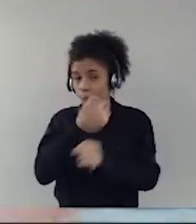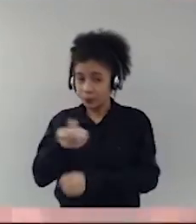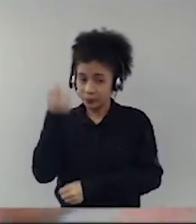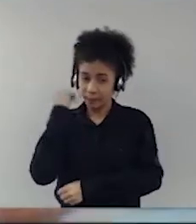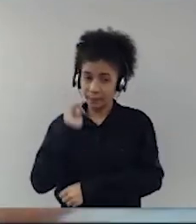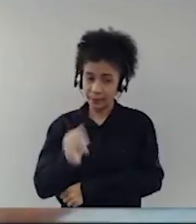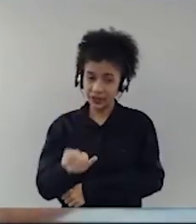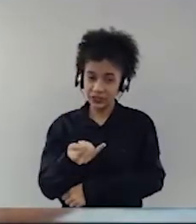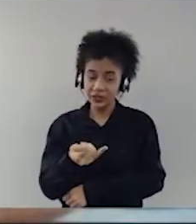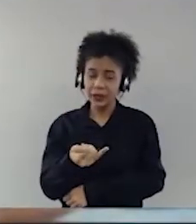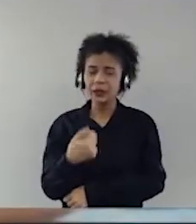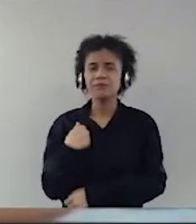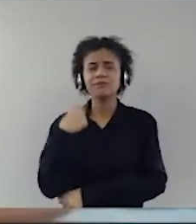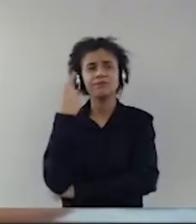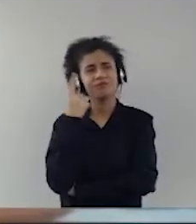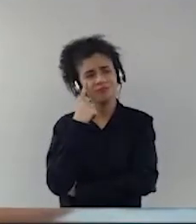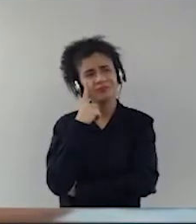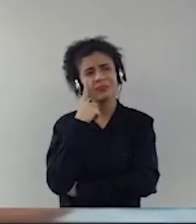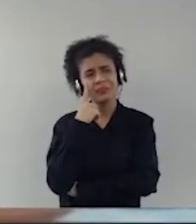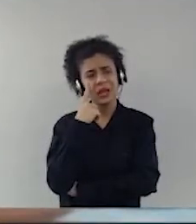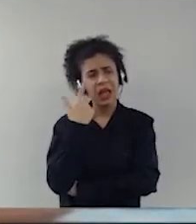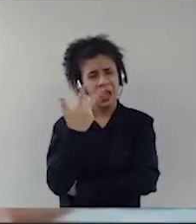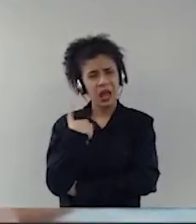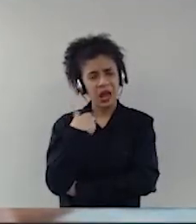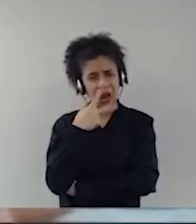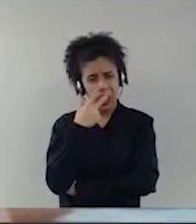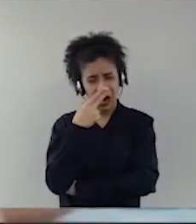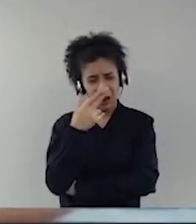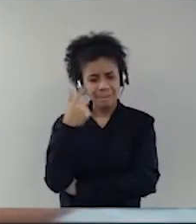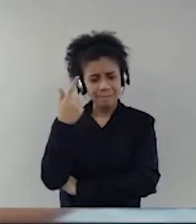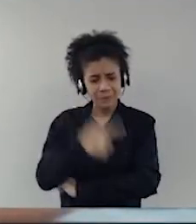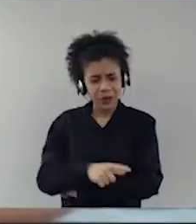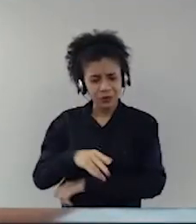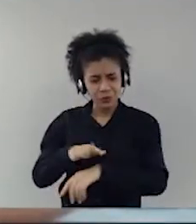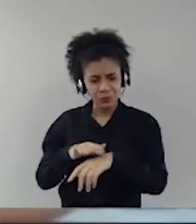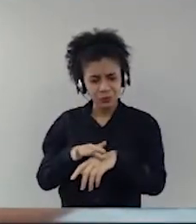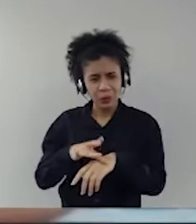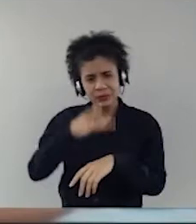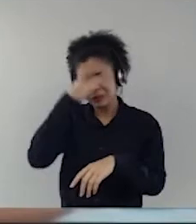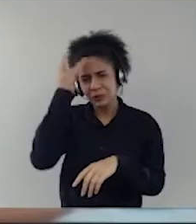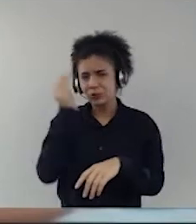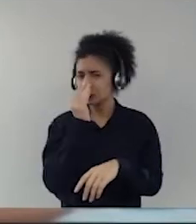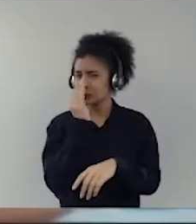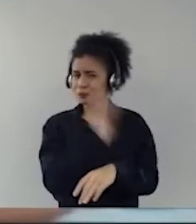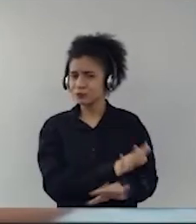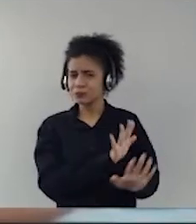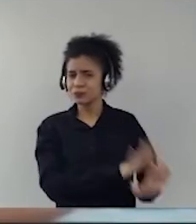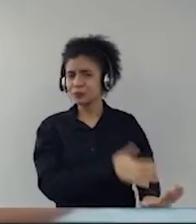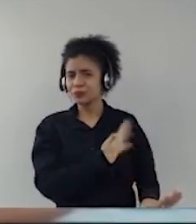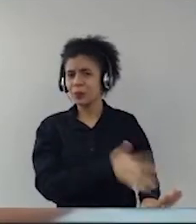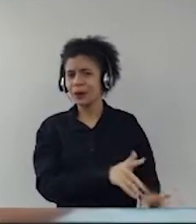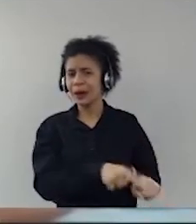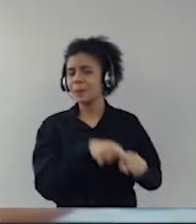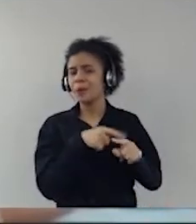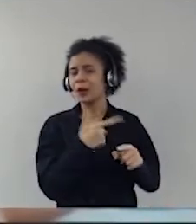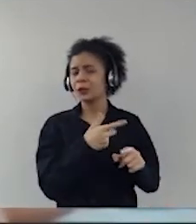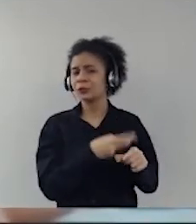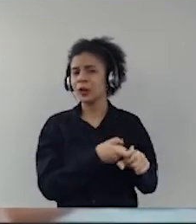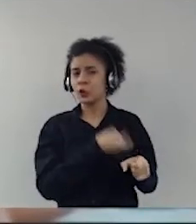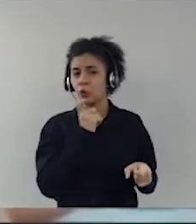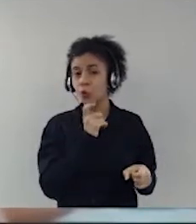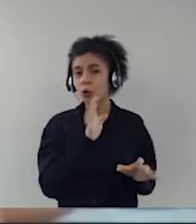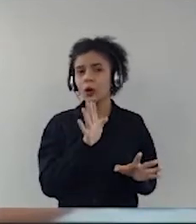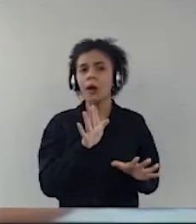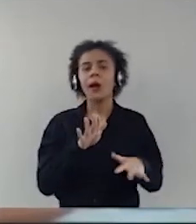as informações, eu fiquei pensando, será que essa vai ser mais uma doença negligenciada? E os